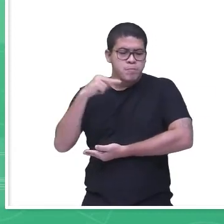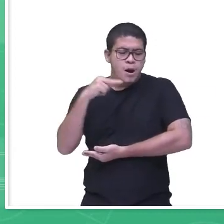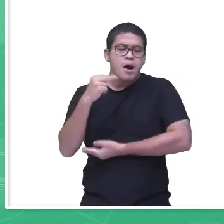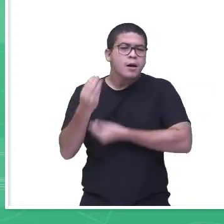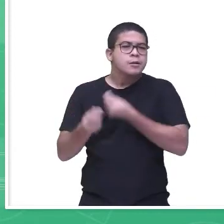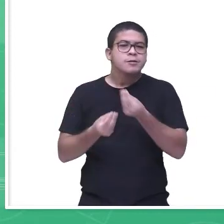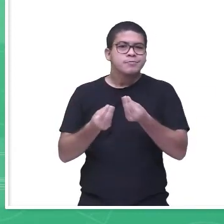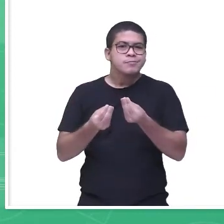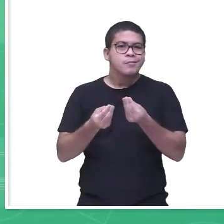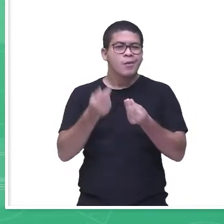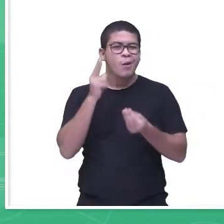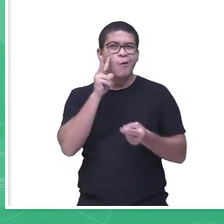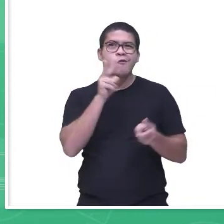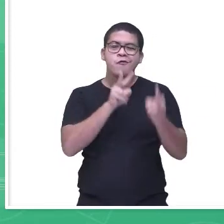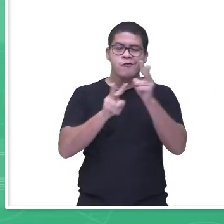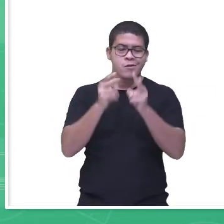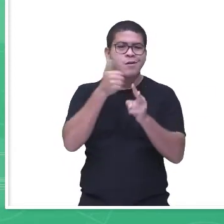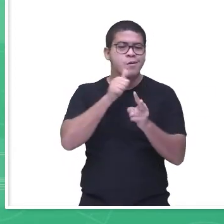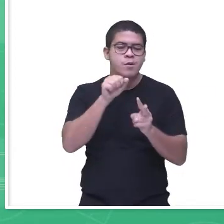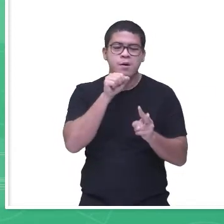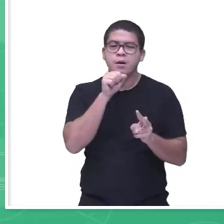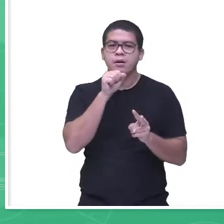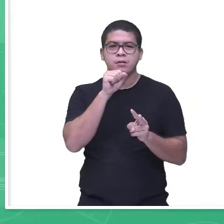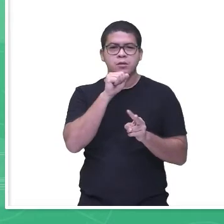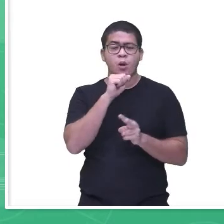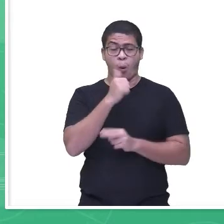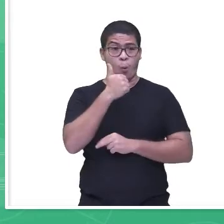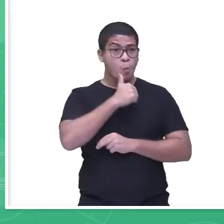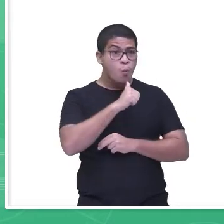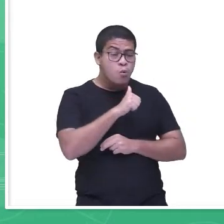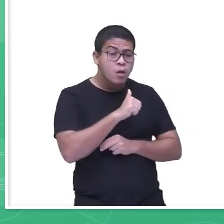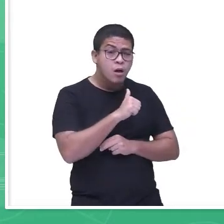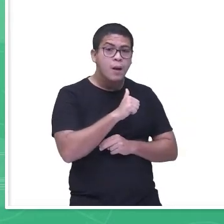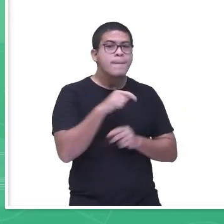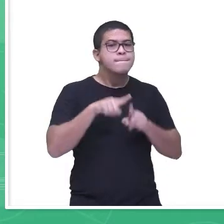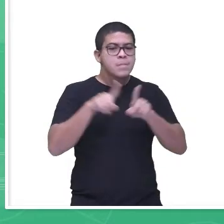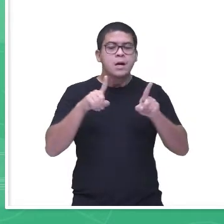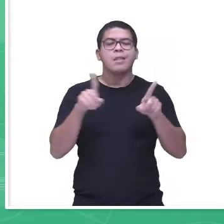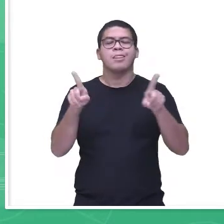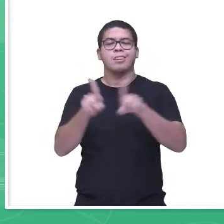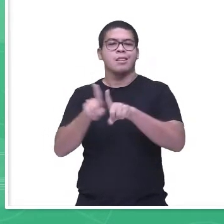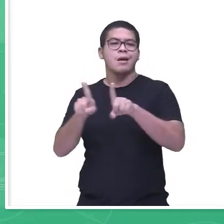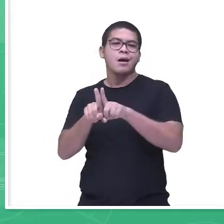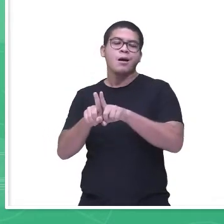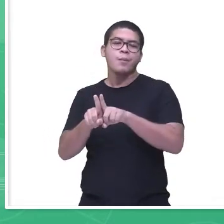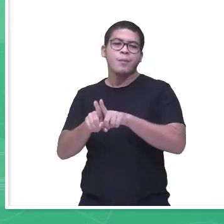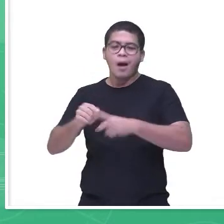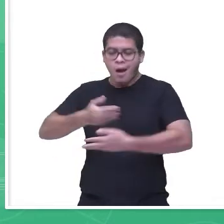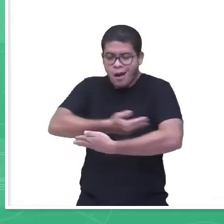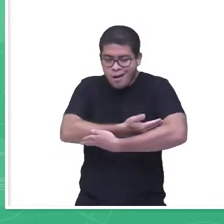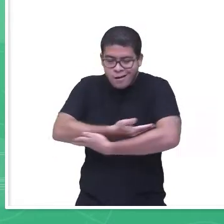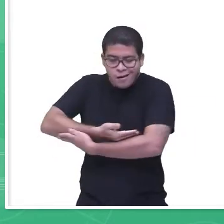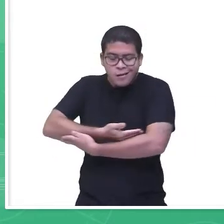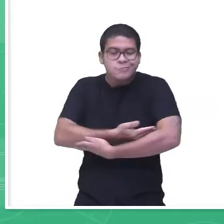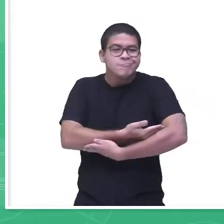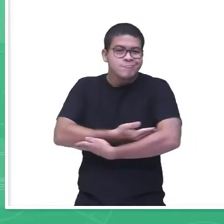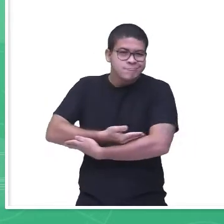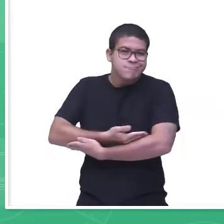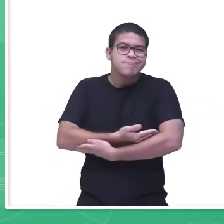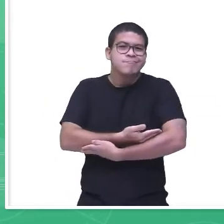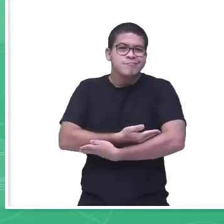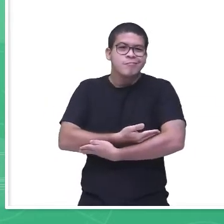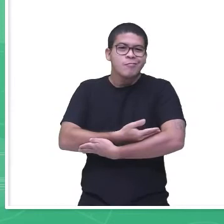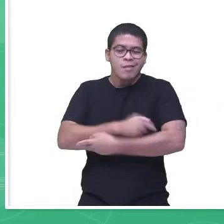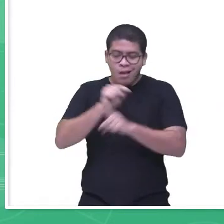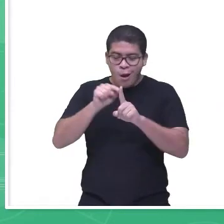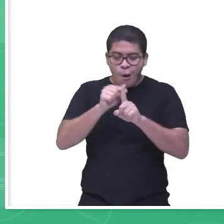trazia vida, não só à mulher, mas também àquela criança, aquele ser que estava dentro da